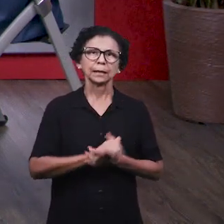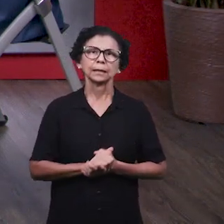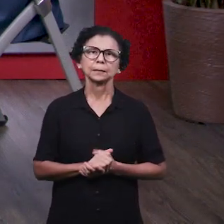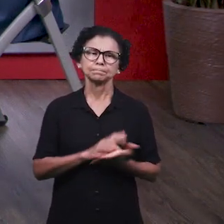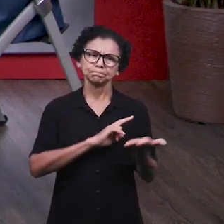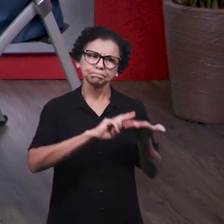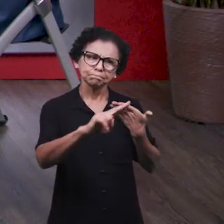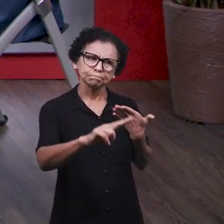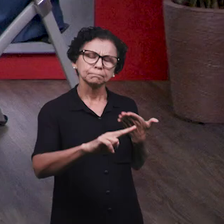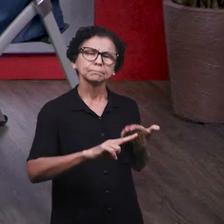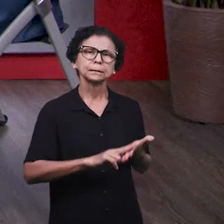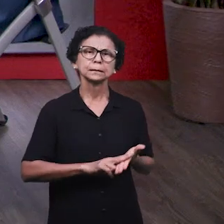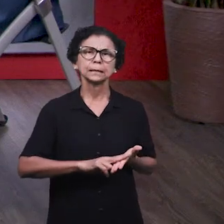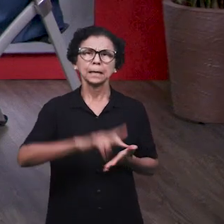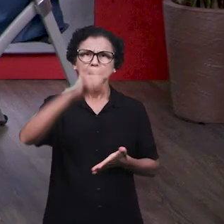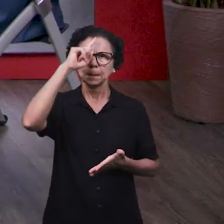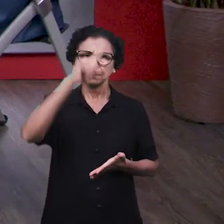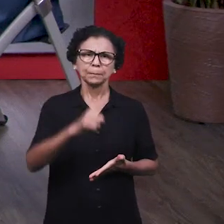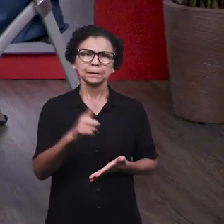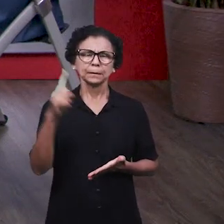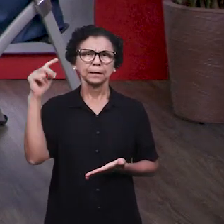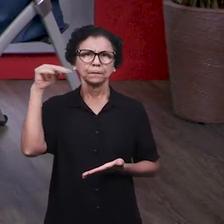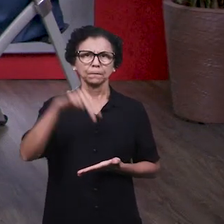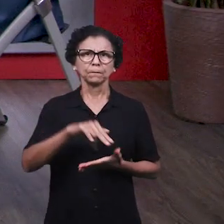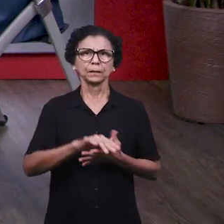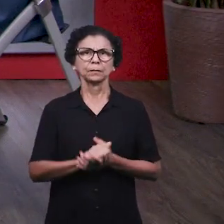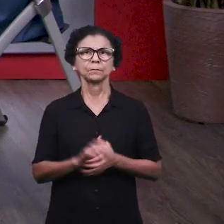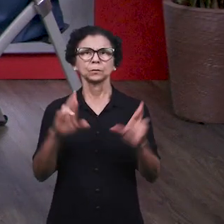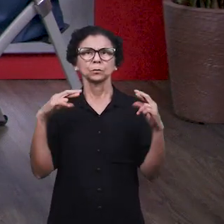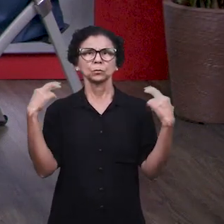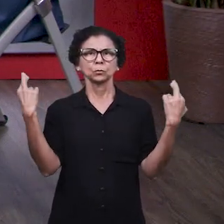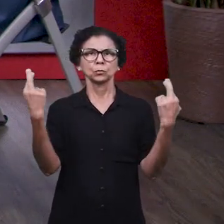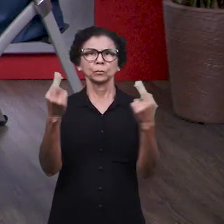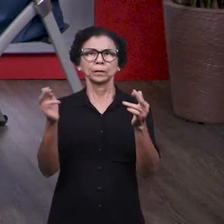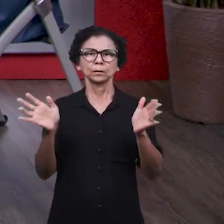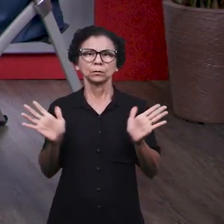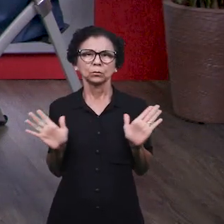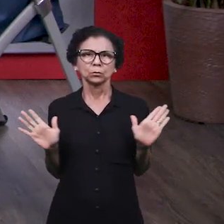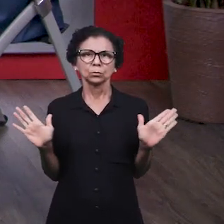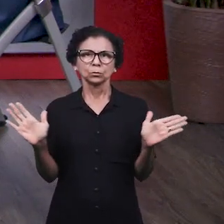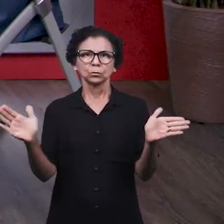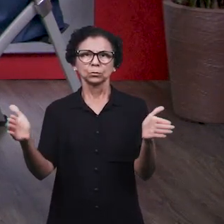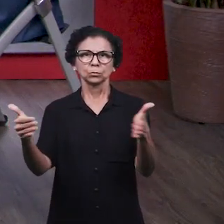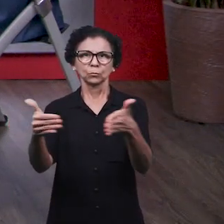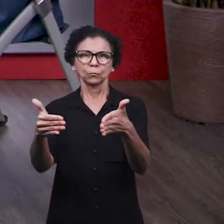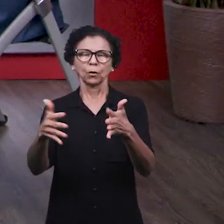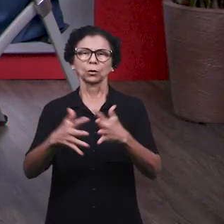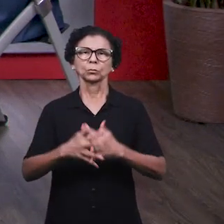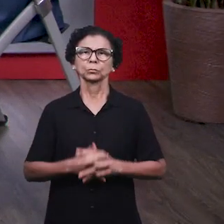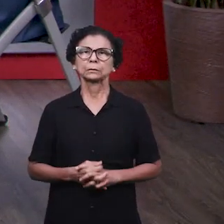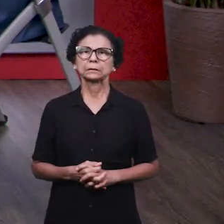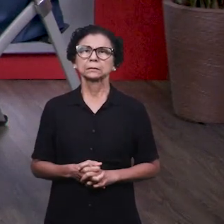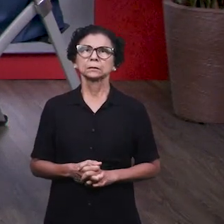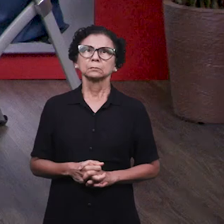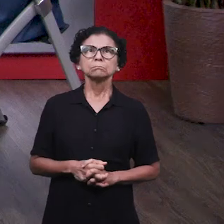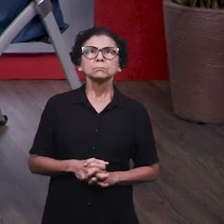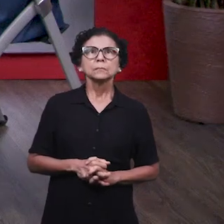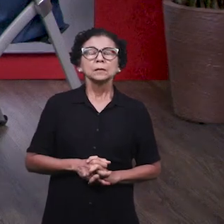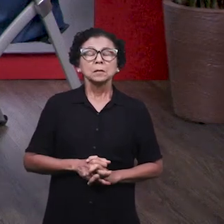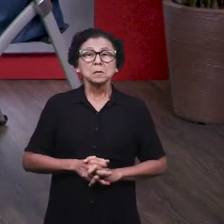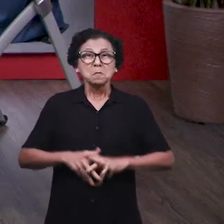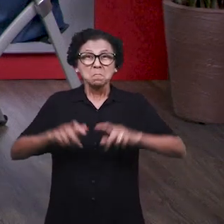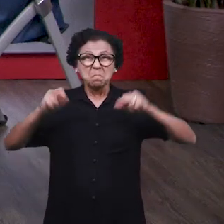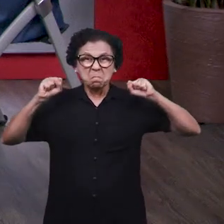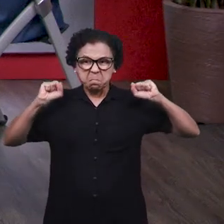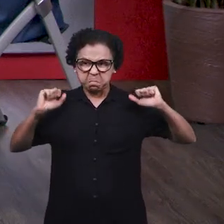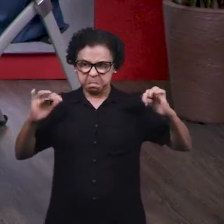intimei, né, para uma reunião no fórum a tal dia. Aí quando eu vi que houve uma explosão de gente,